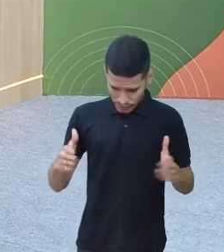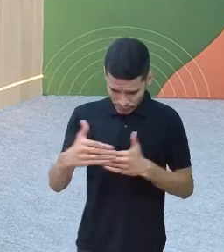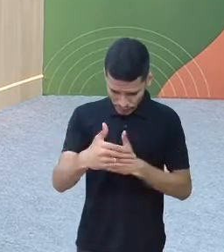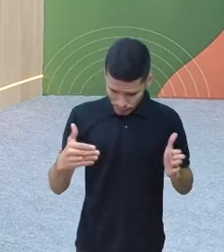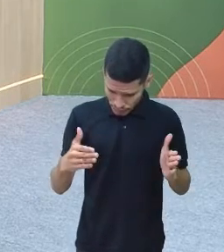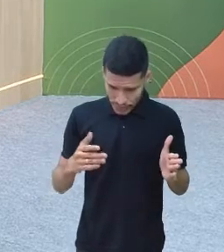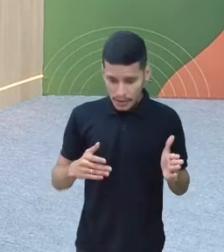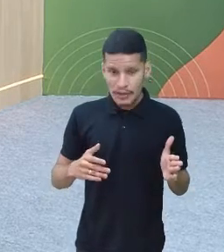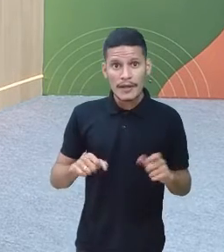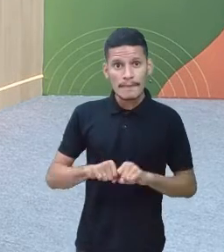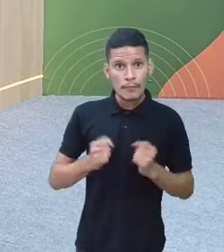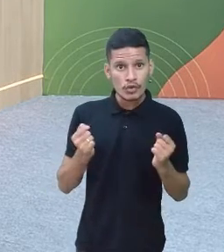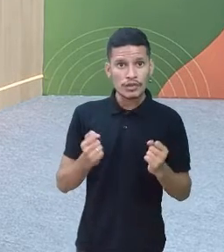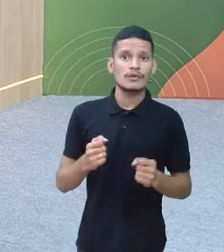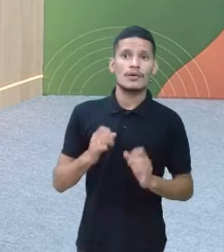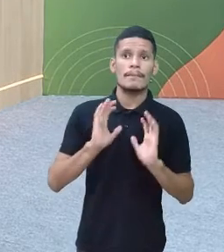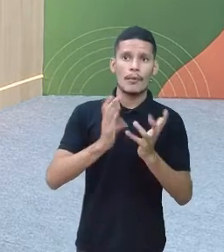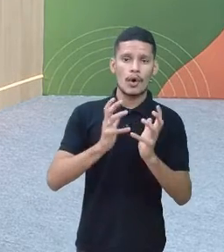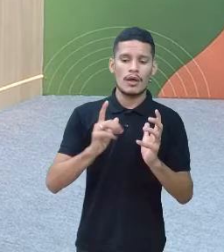bola saia.